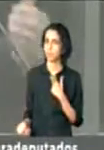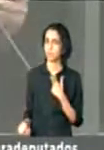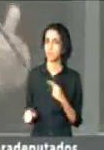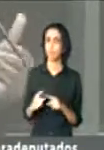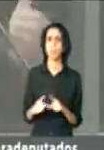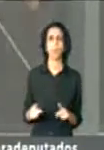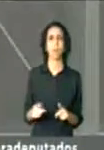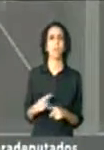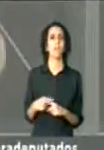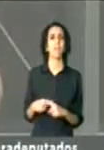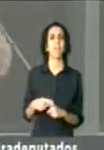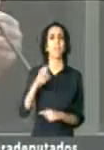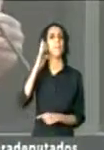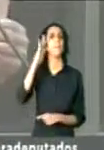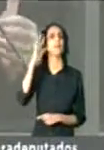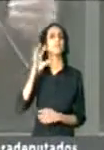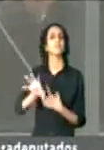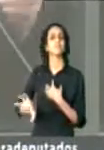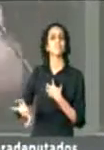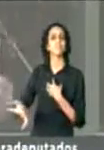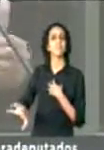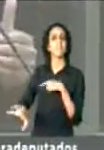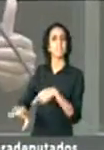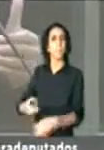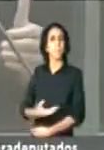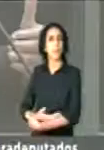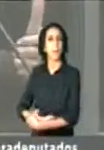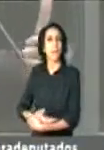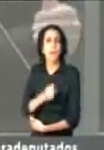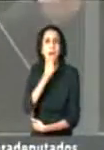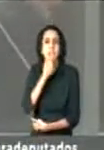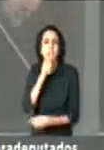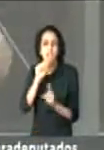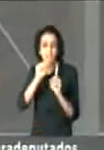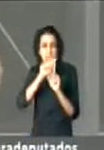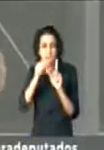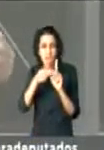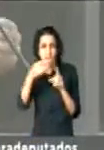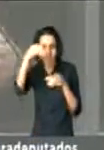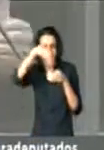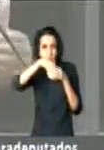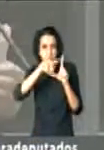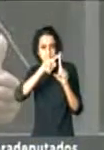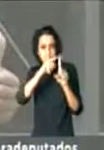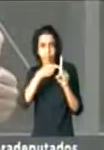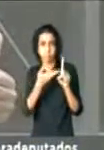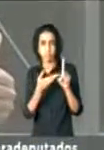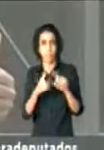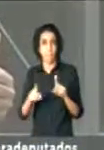no lugar daquele feto que quer nascer e que essa decisão não vai permitir nascer.